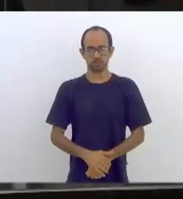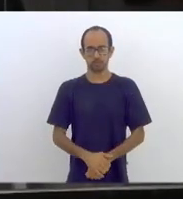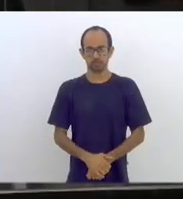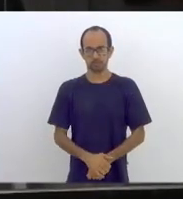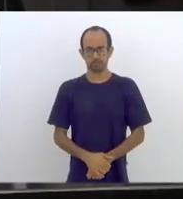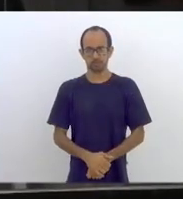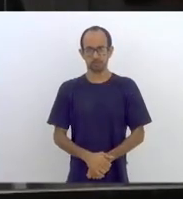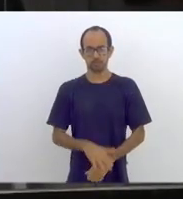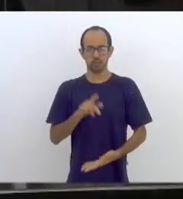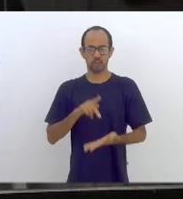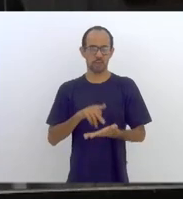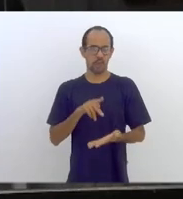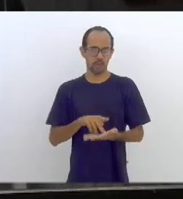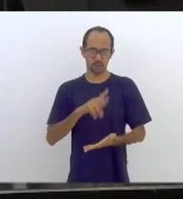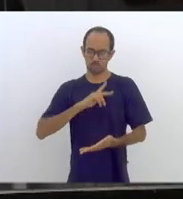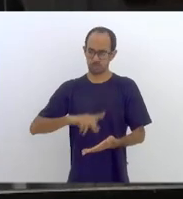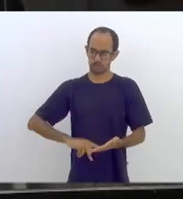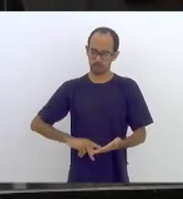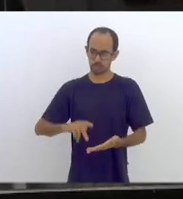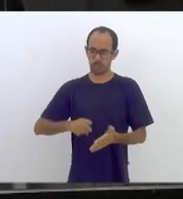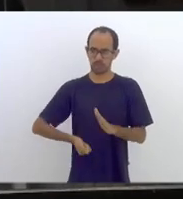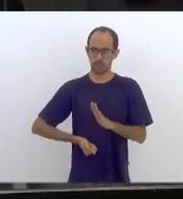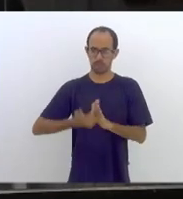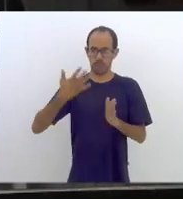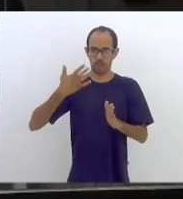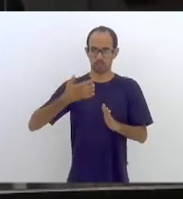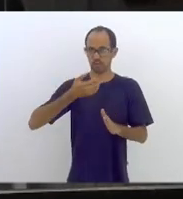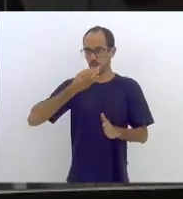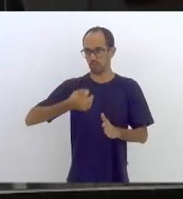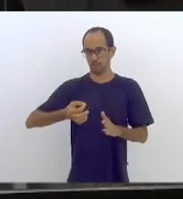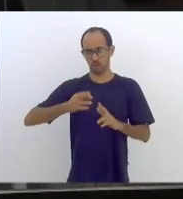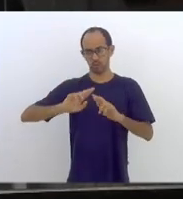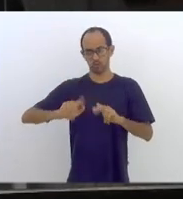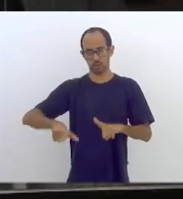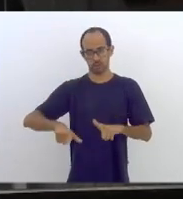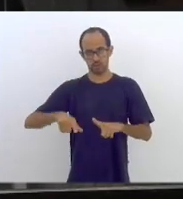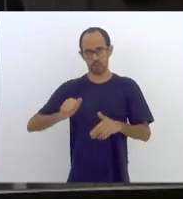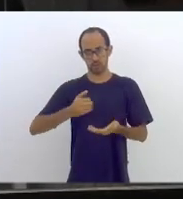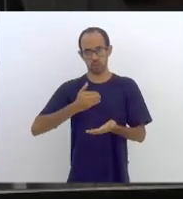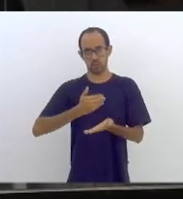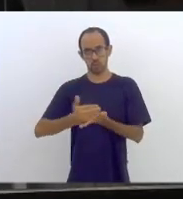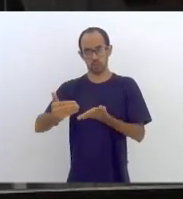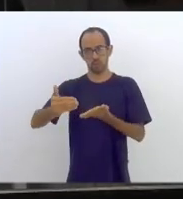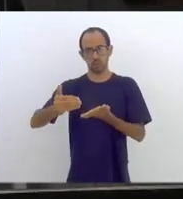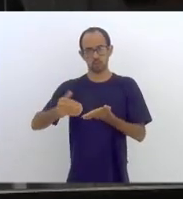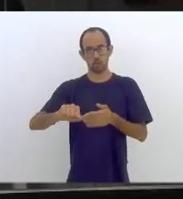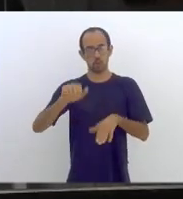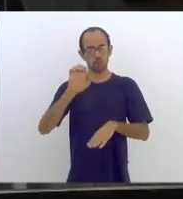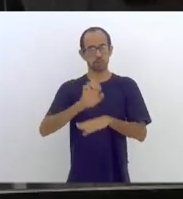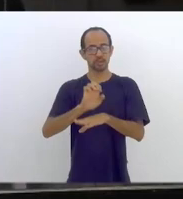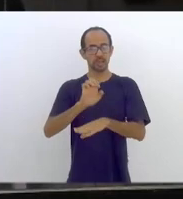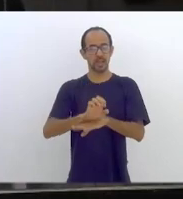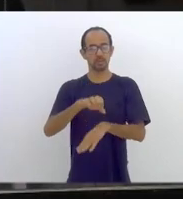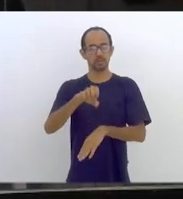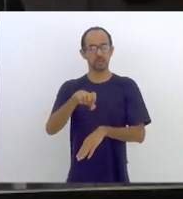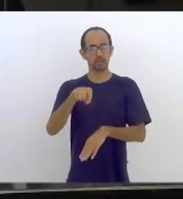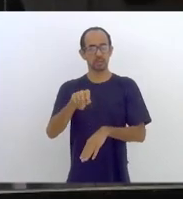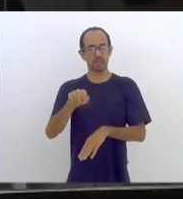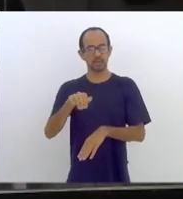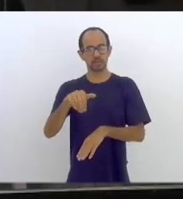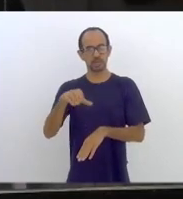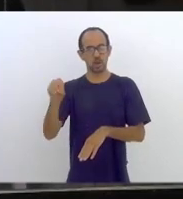a verdade Presidente é que muitos divergem quando que teve início o estado de exceção no nosso país